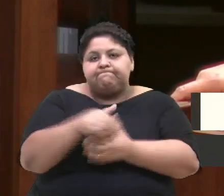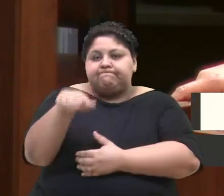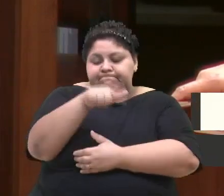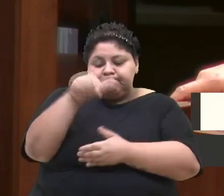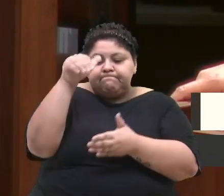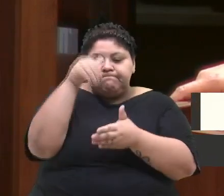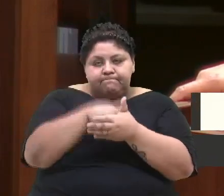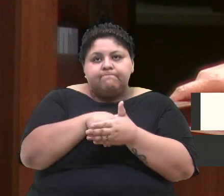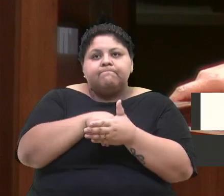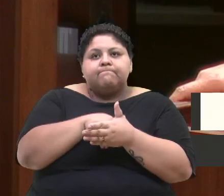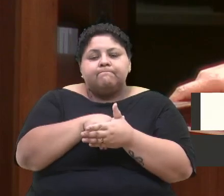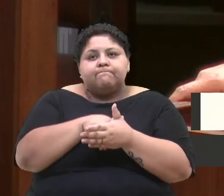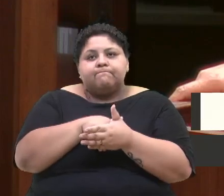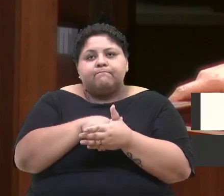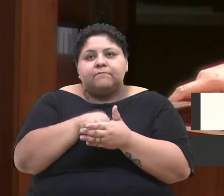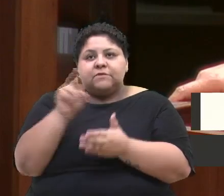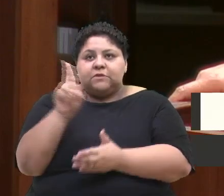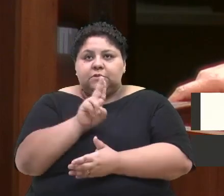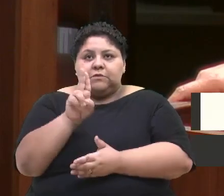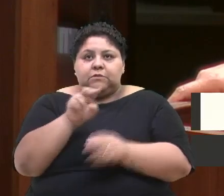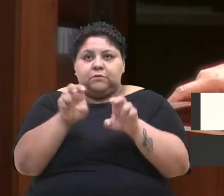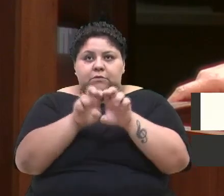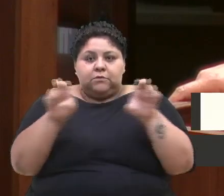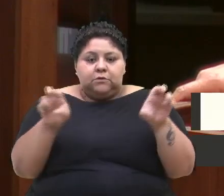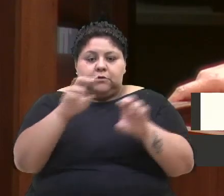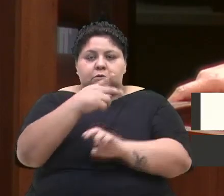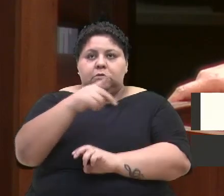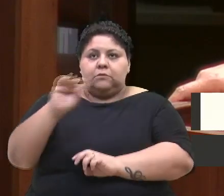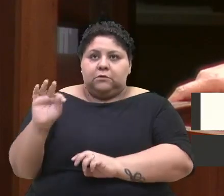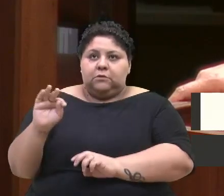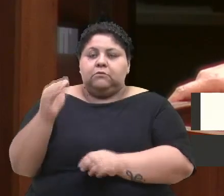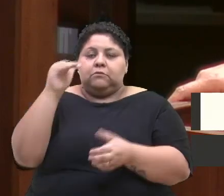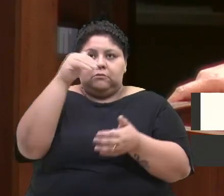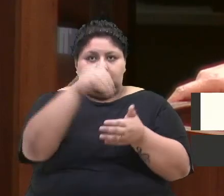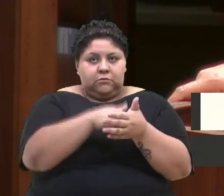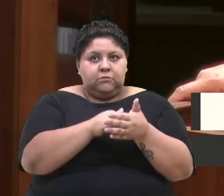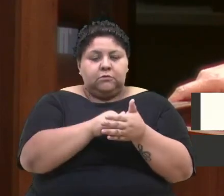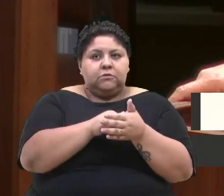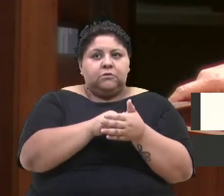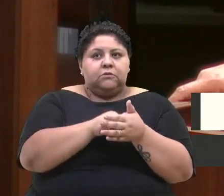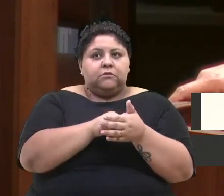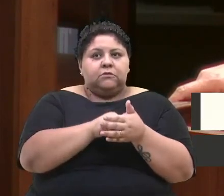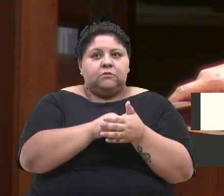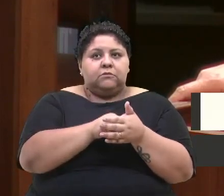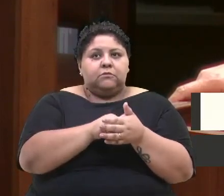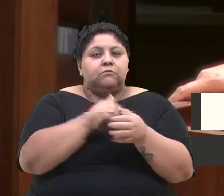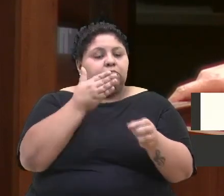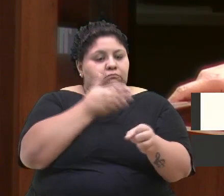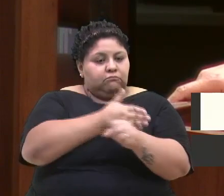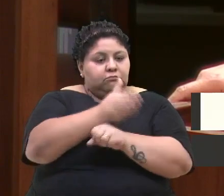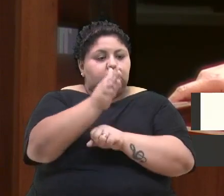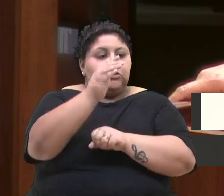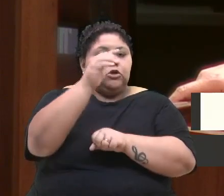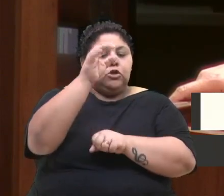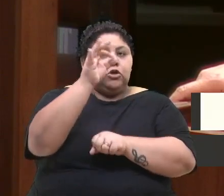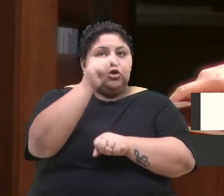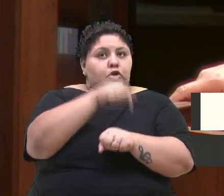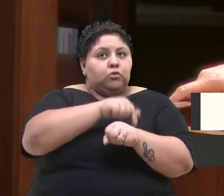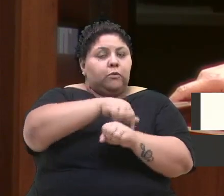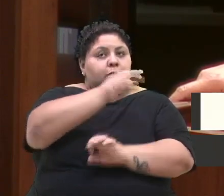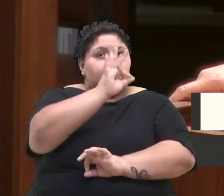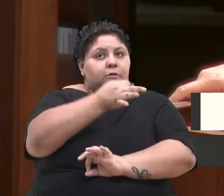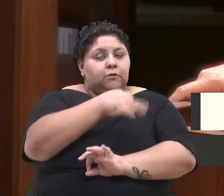votaremos, falo aqui em nome da bancada do Partido dos Trabalhadores, votaremos favoráveis no momento oportuno,